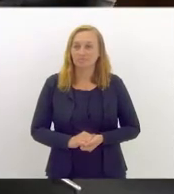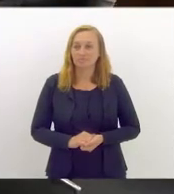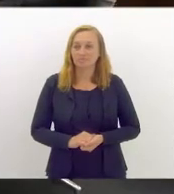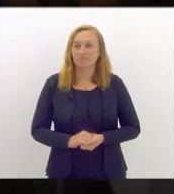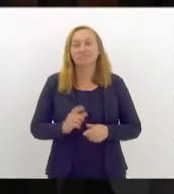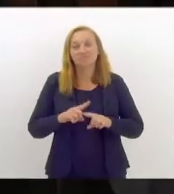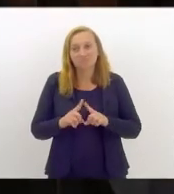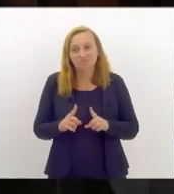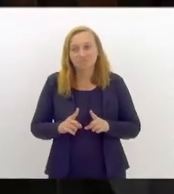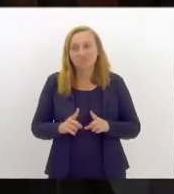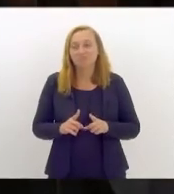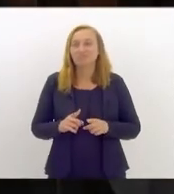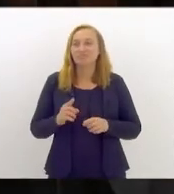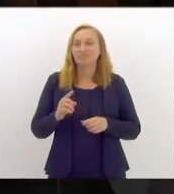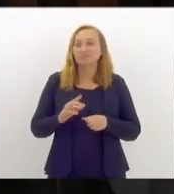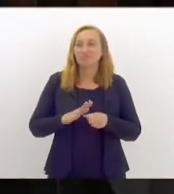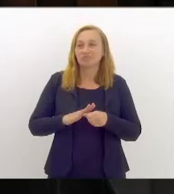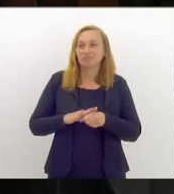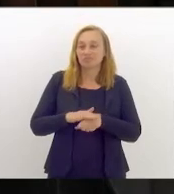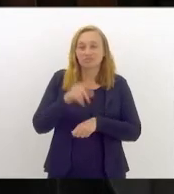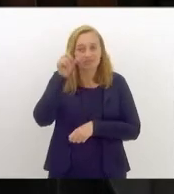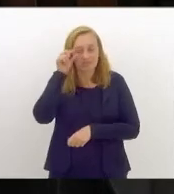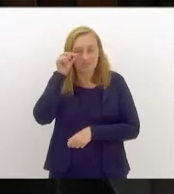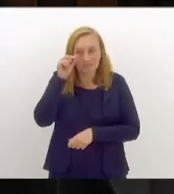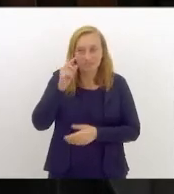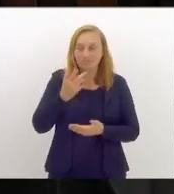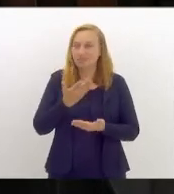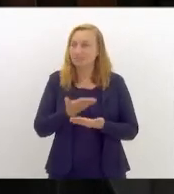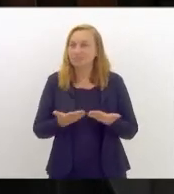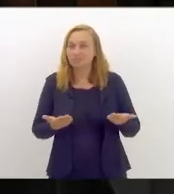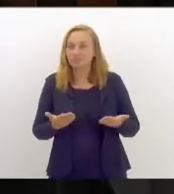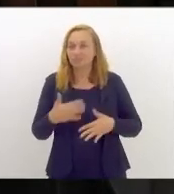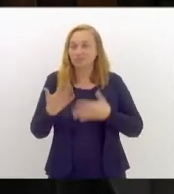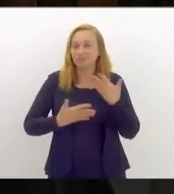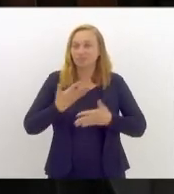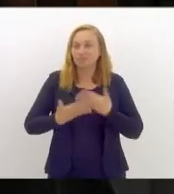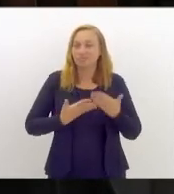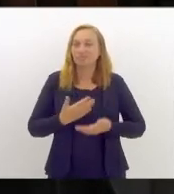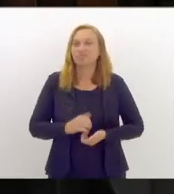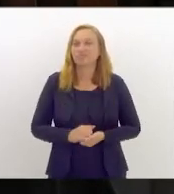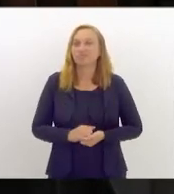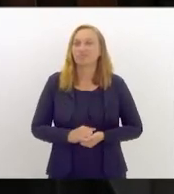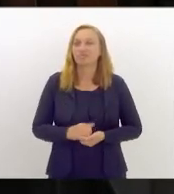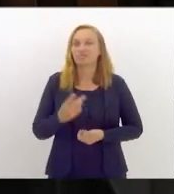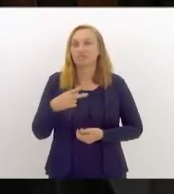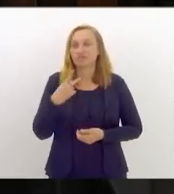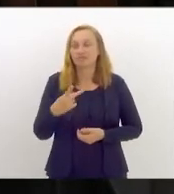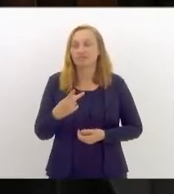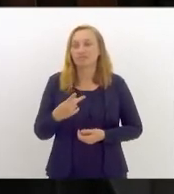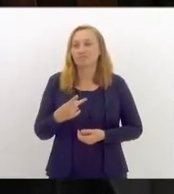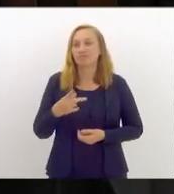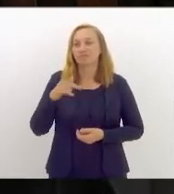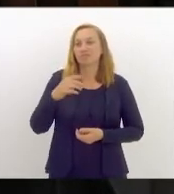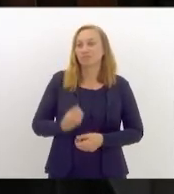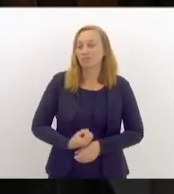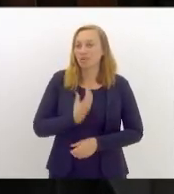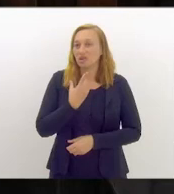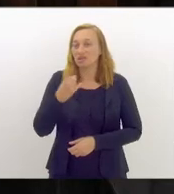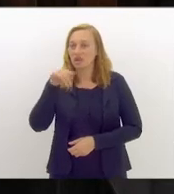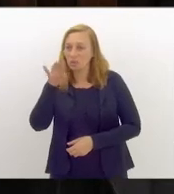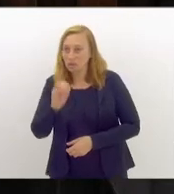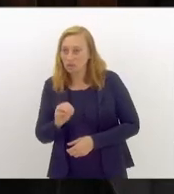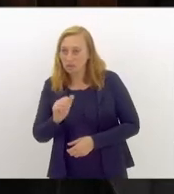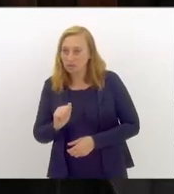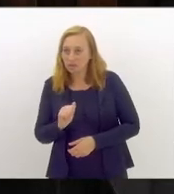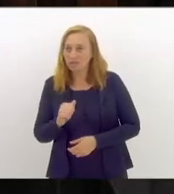Mas mesmo equações de Notícias Você não perde a Ternura Como diz certa vez o poeta Neruda e também